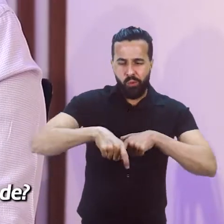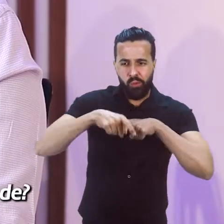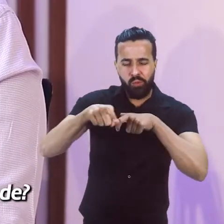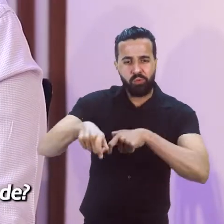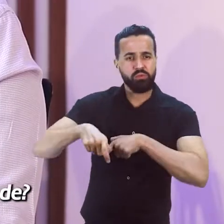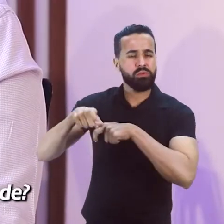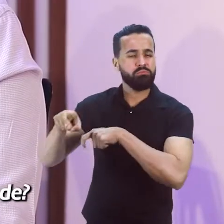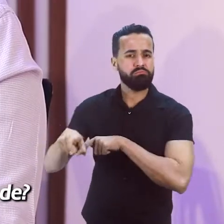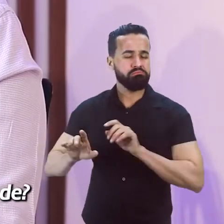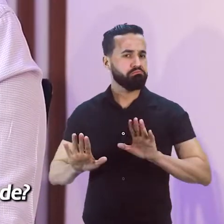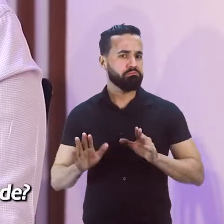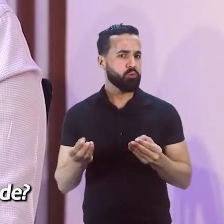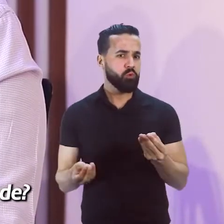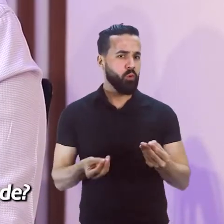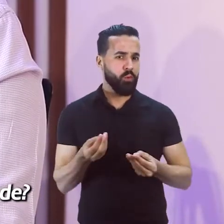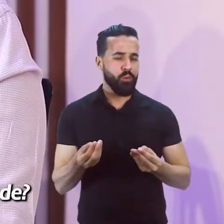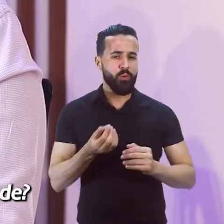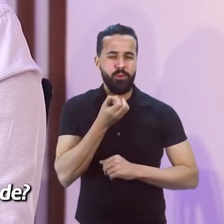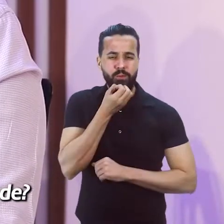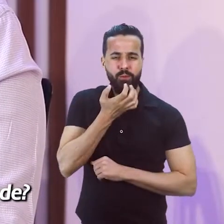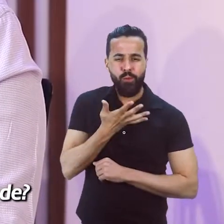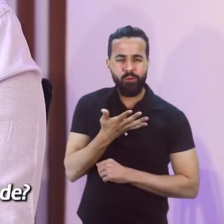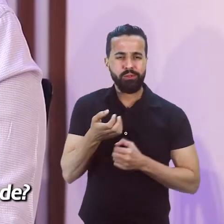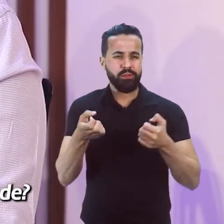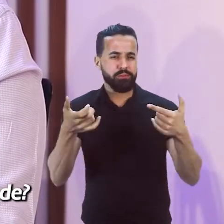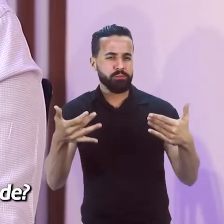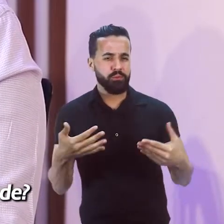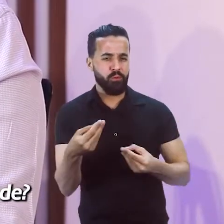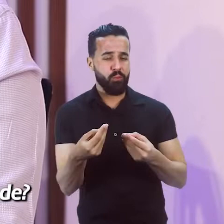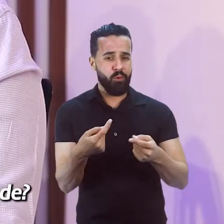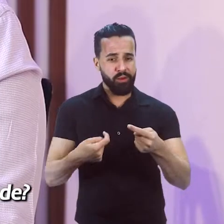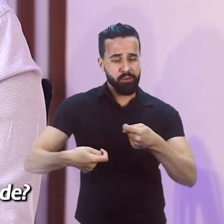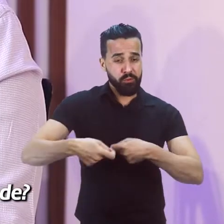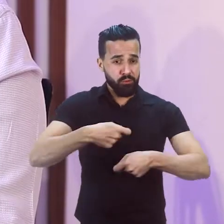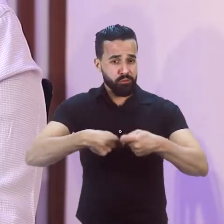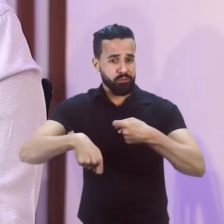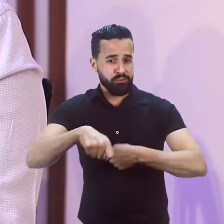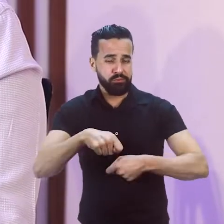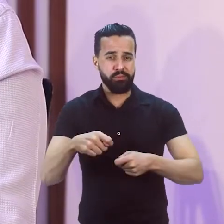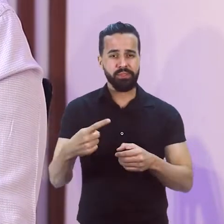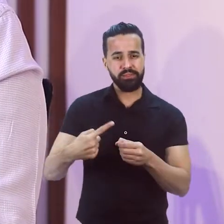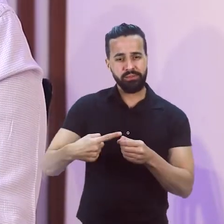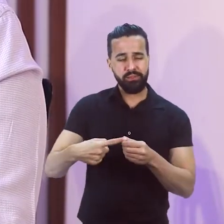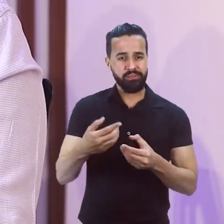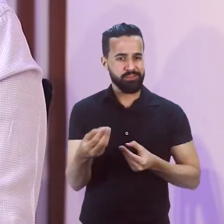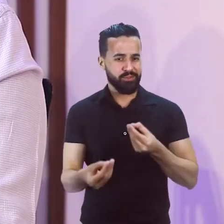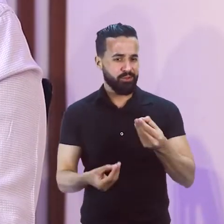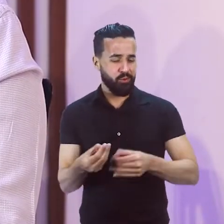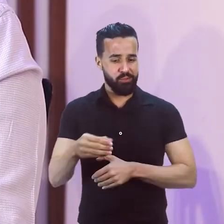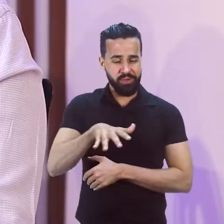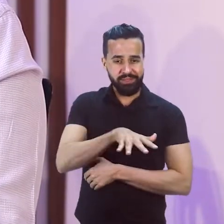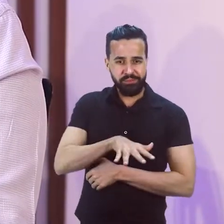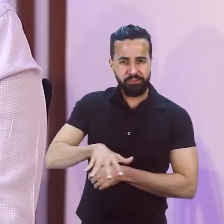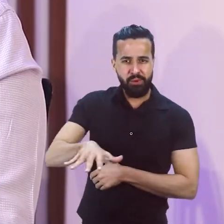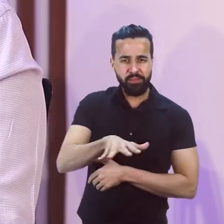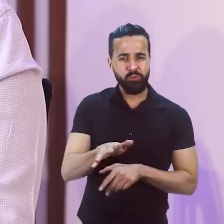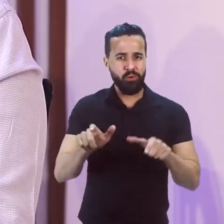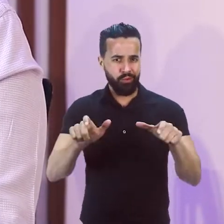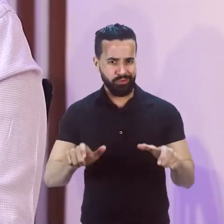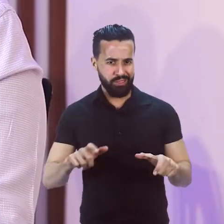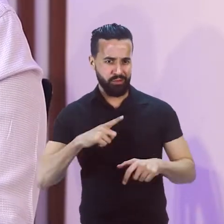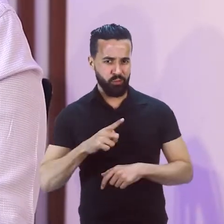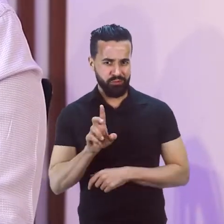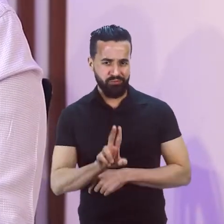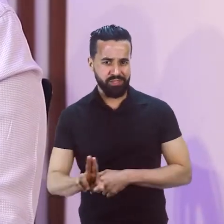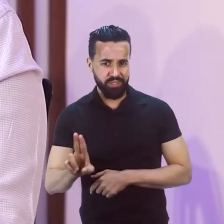conte assim um pouco como é que é a questão econômica da cidade, um espaço universitário. Eu não conheço